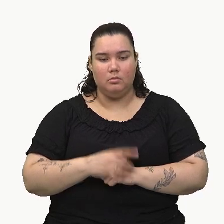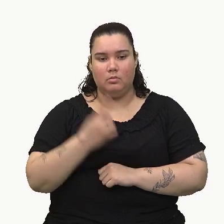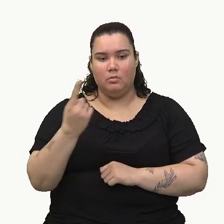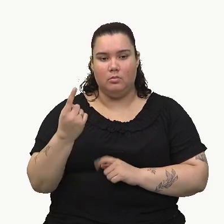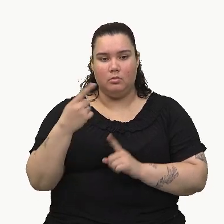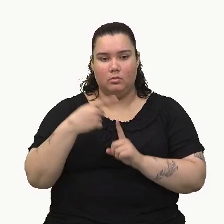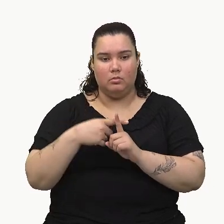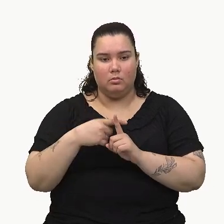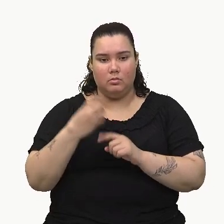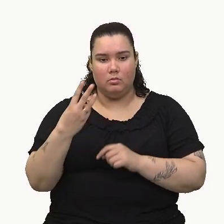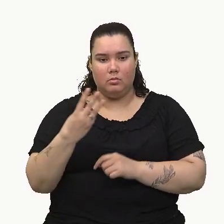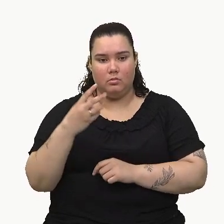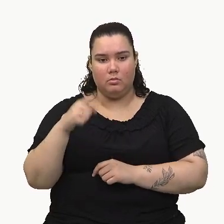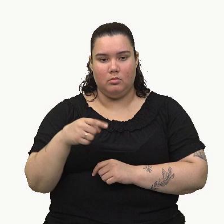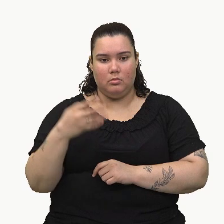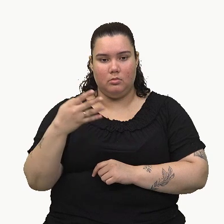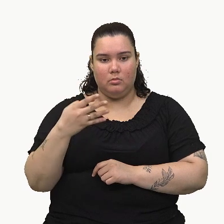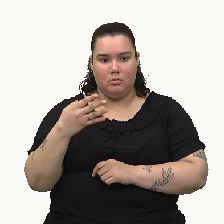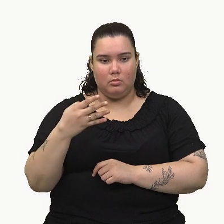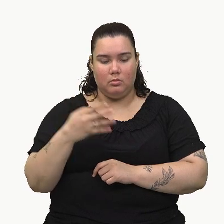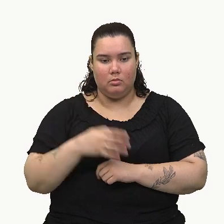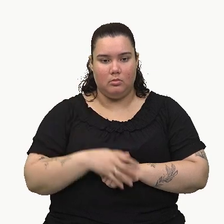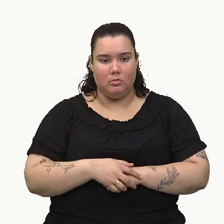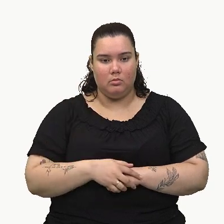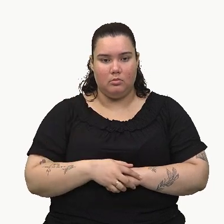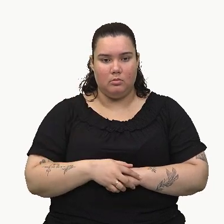3 aqui é 4. Ô, diacho.